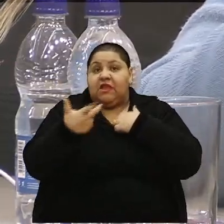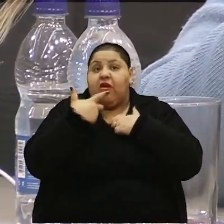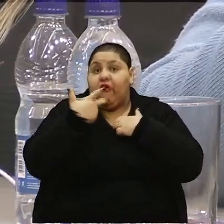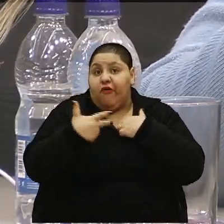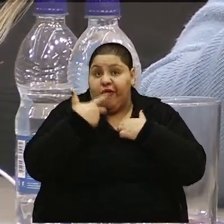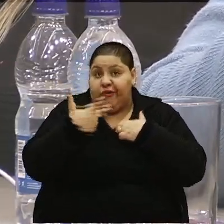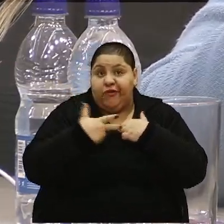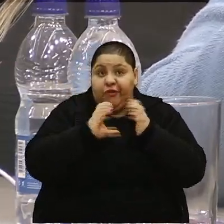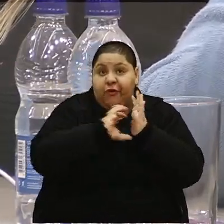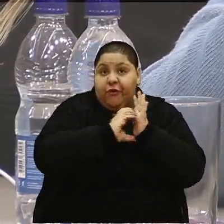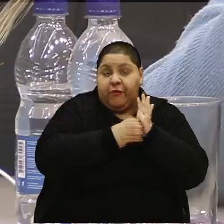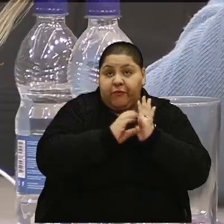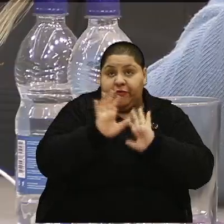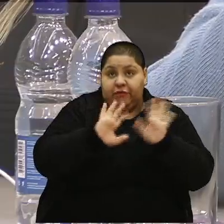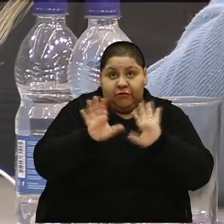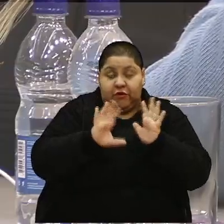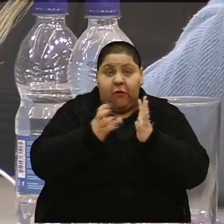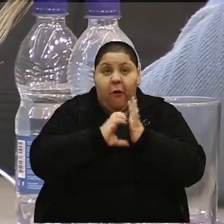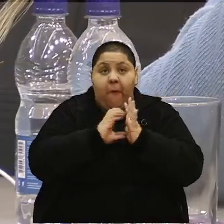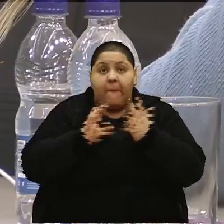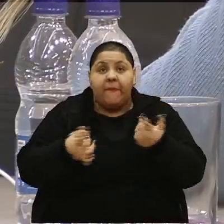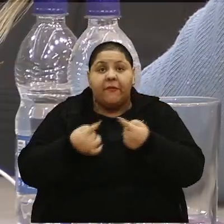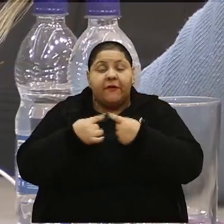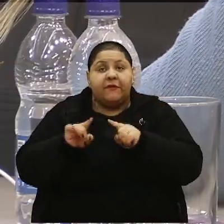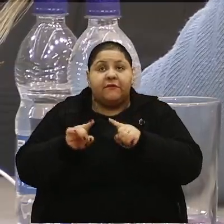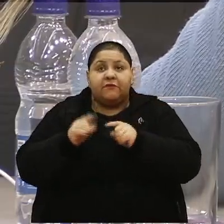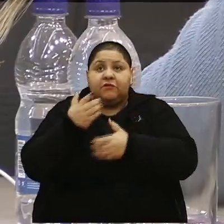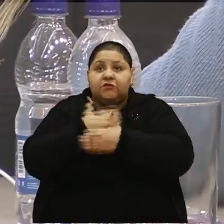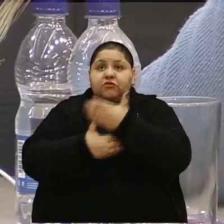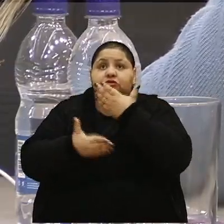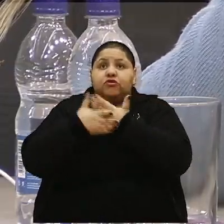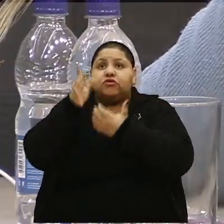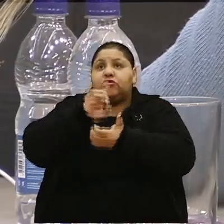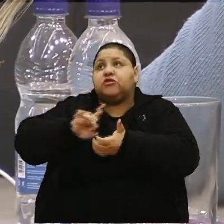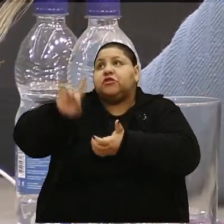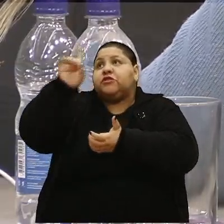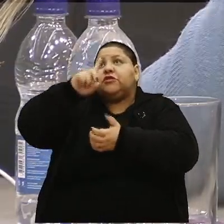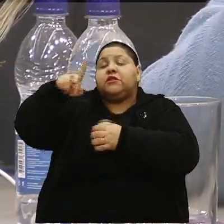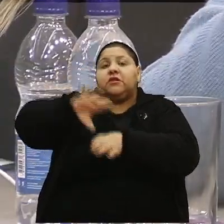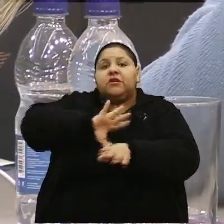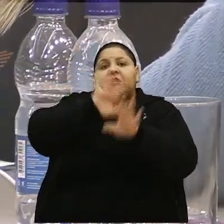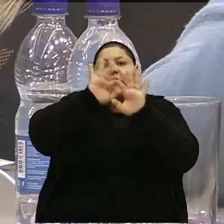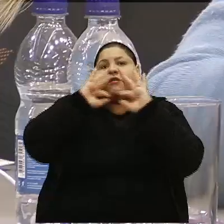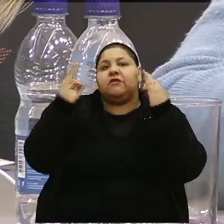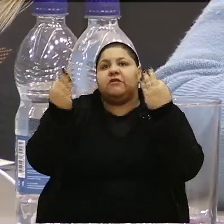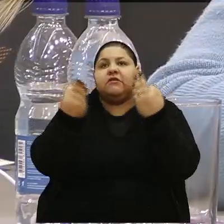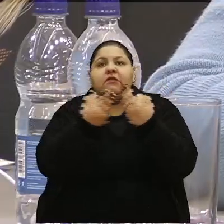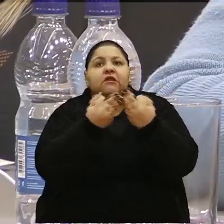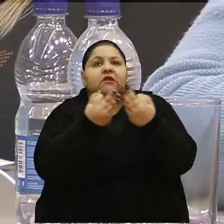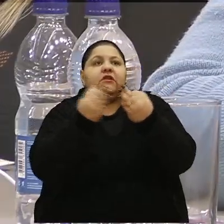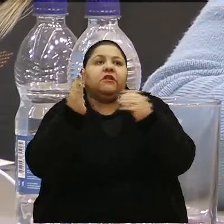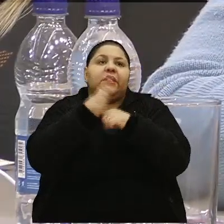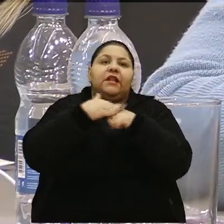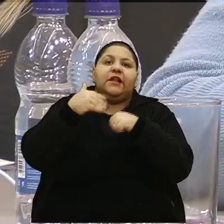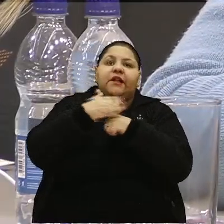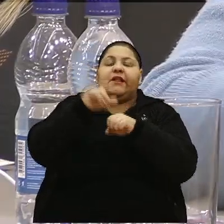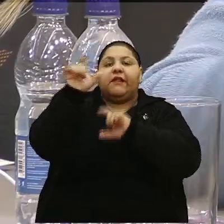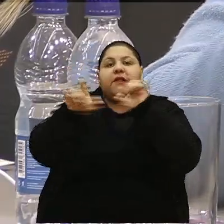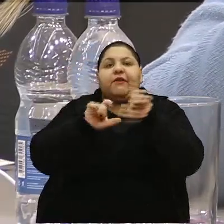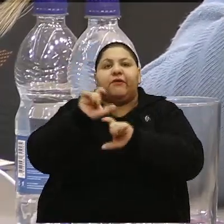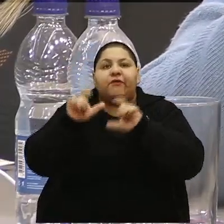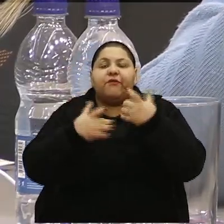em partido político, né? Não é questão partidária, mas é todo de Deus, de pátria, da família Margarina, é toda aquela